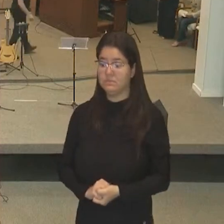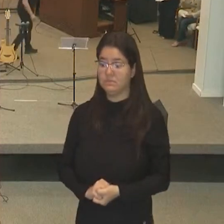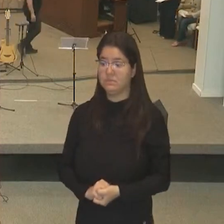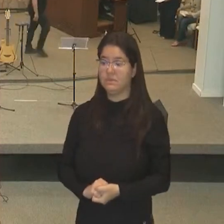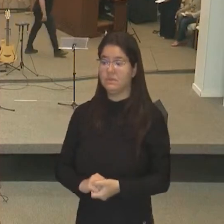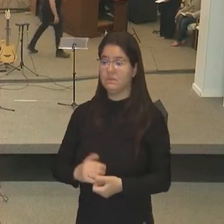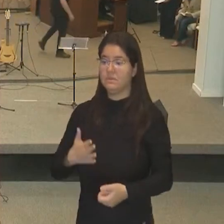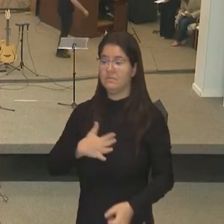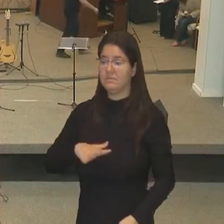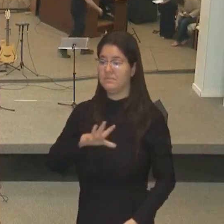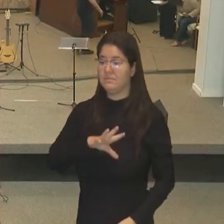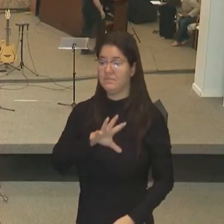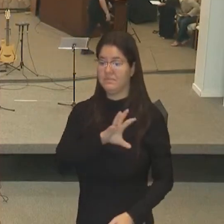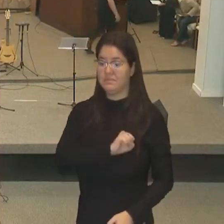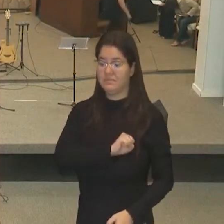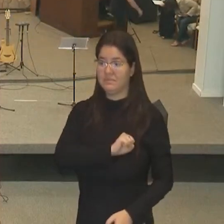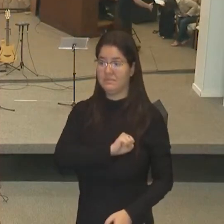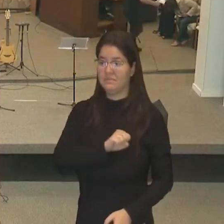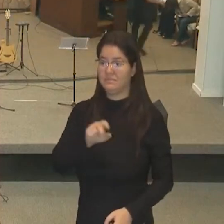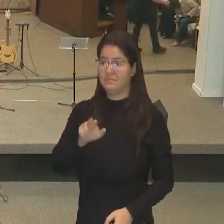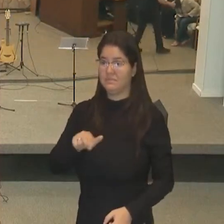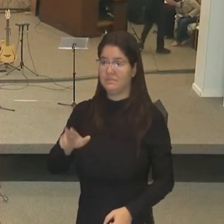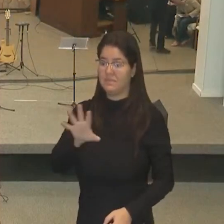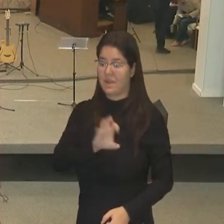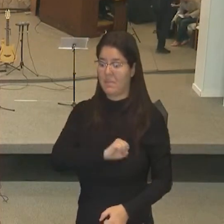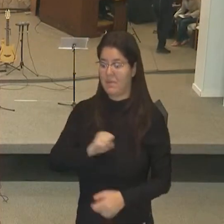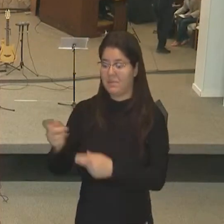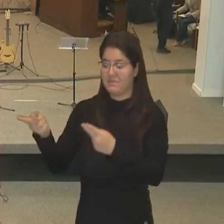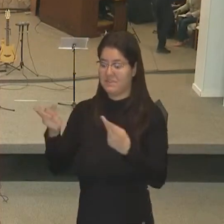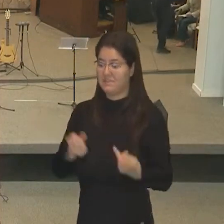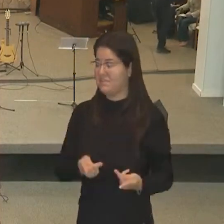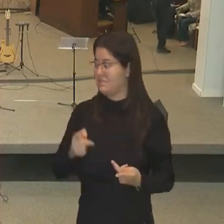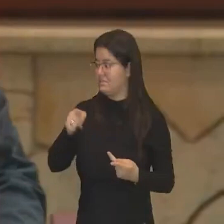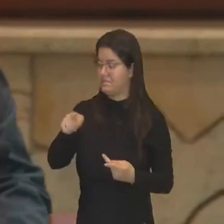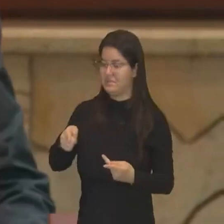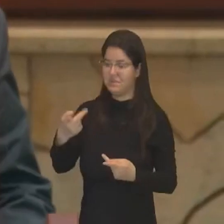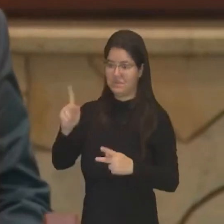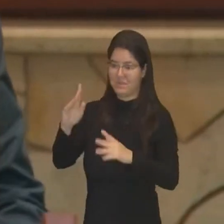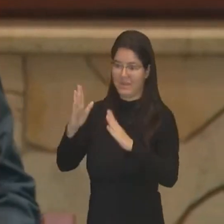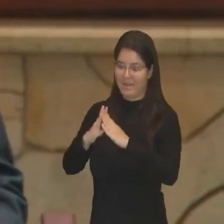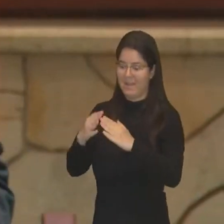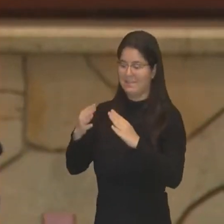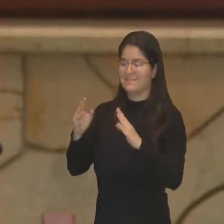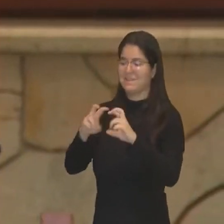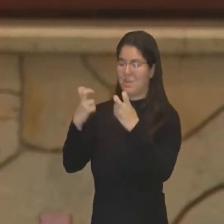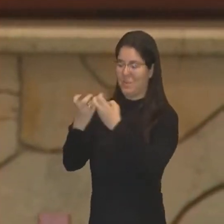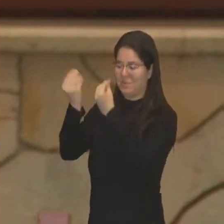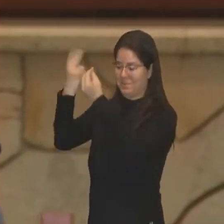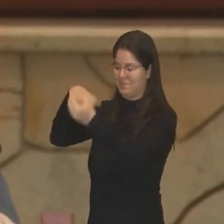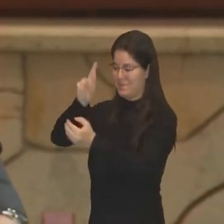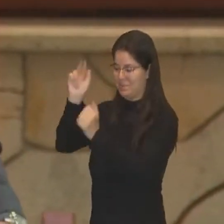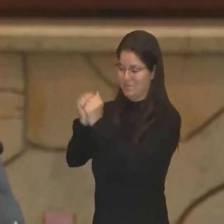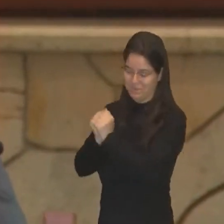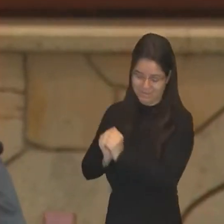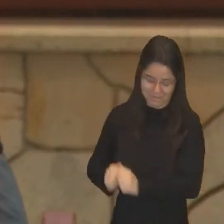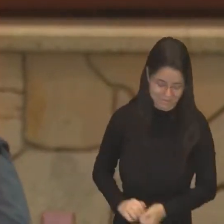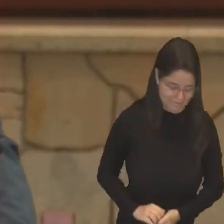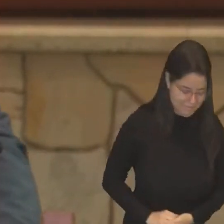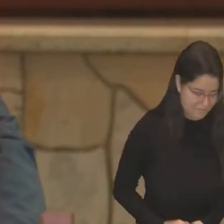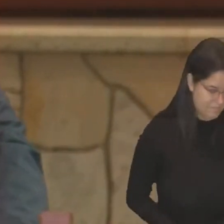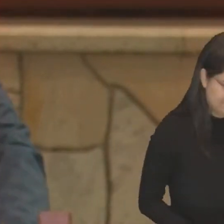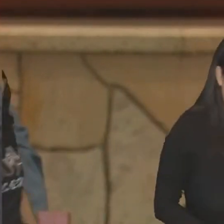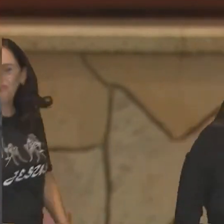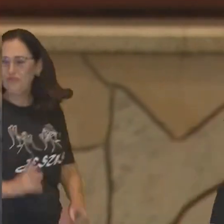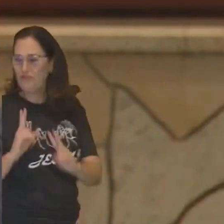Meus queridos irmãos, prezados visitantes, você que da sua casa também cultua o Senhor conosco, eu